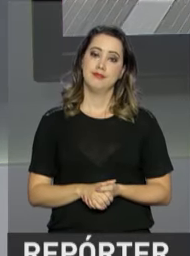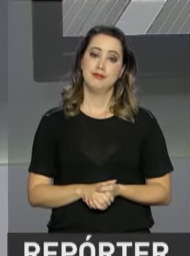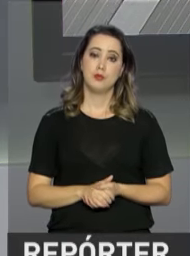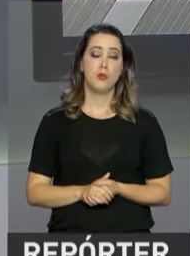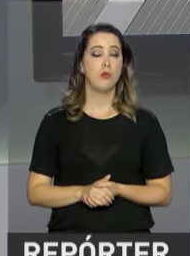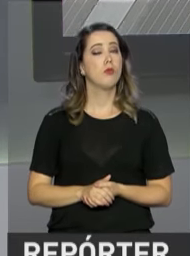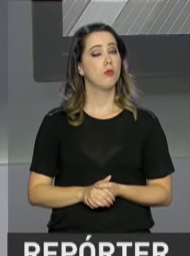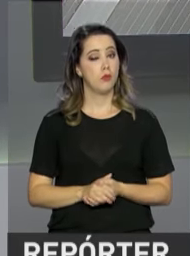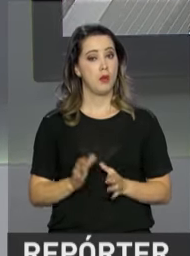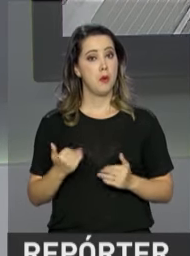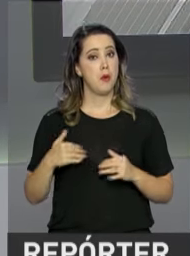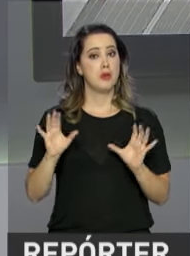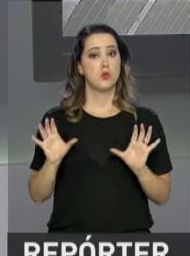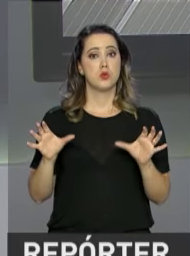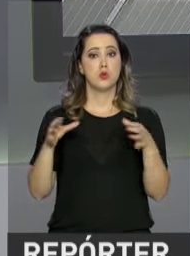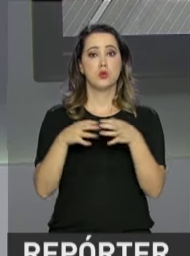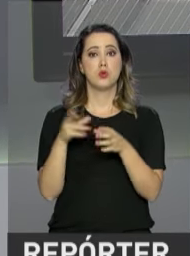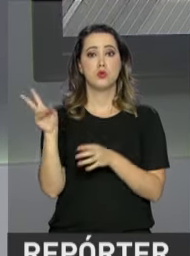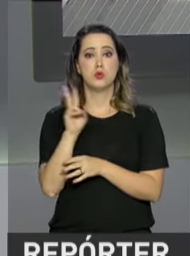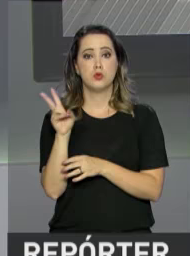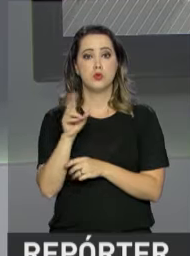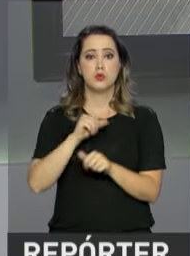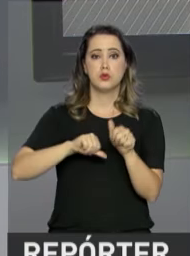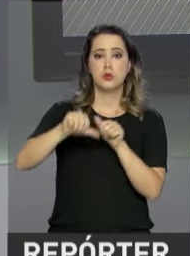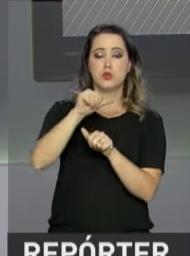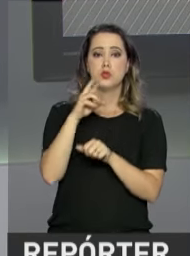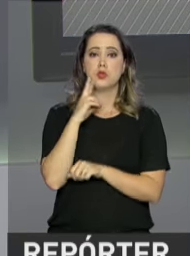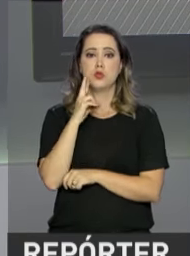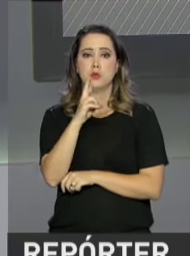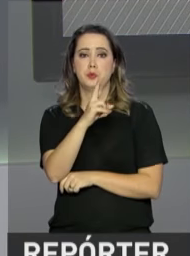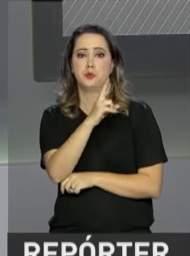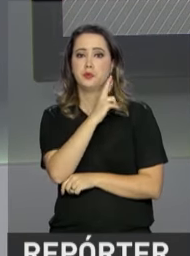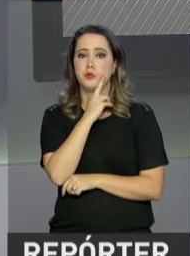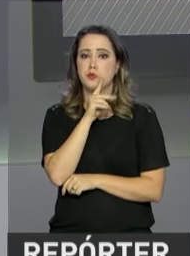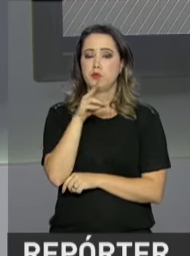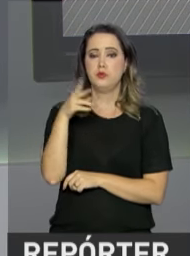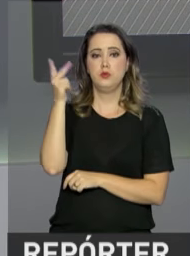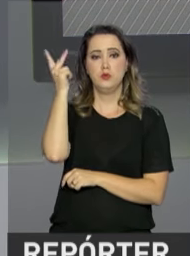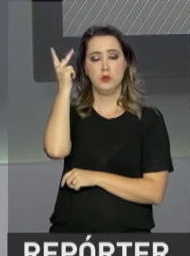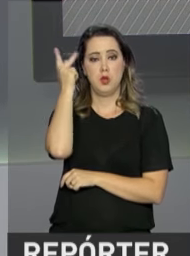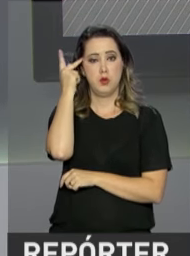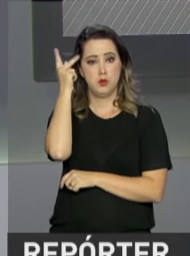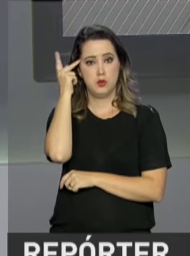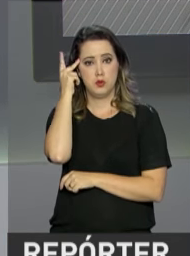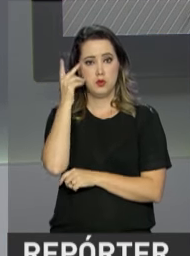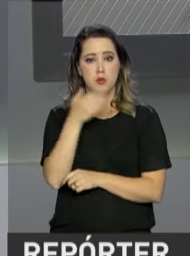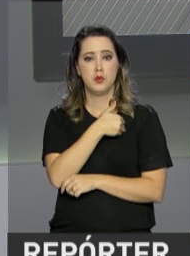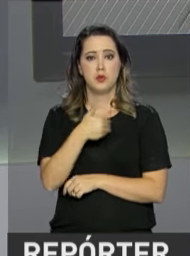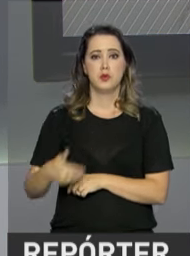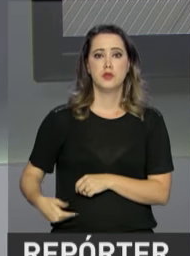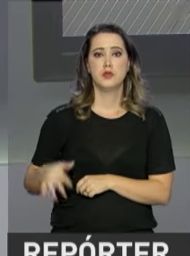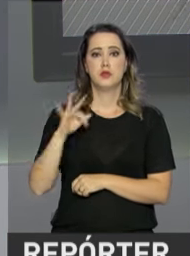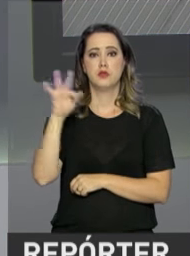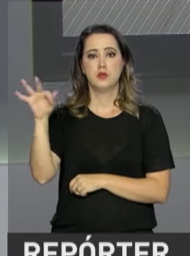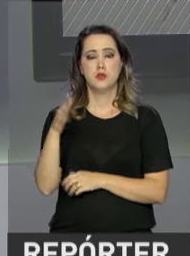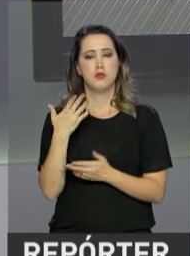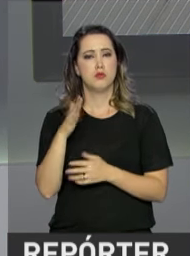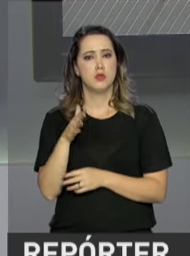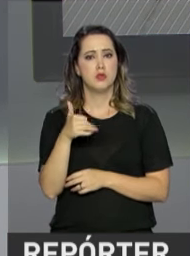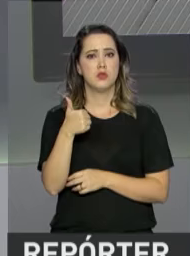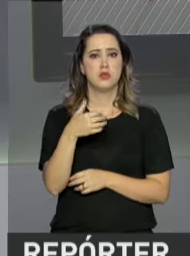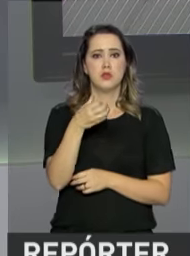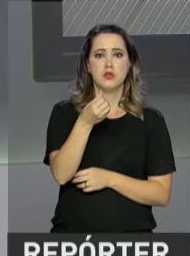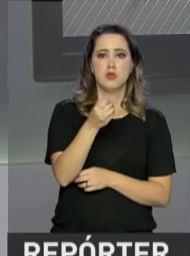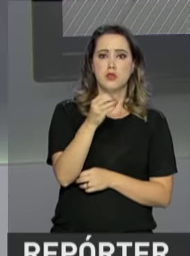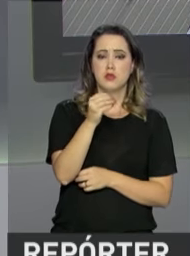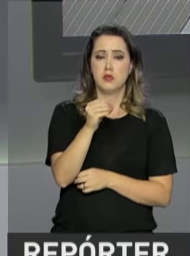Mais um grupo de imigrantes venezuelanos vai ser transferido amanhã de Roraima para Manaus e São Paulo pelo governo federal. Em torno de